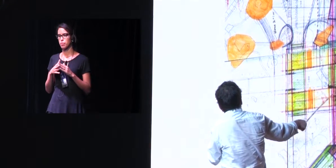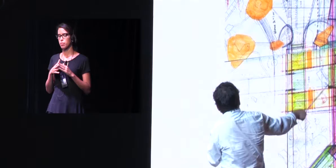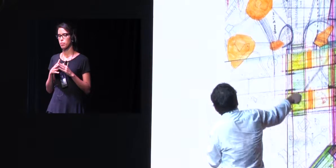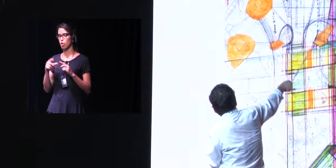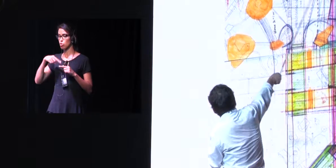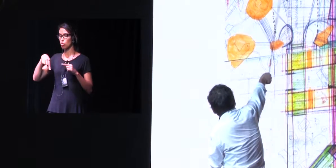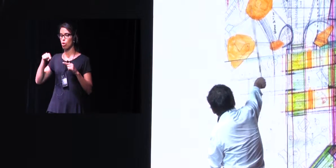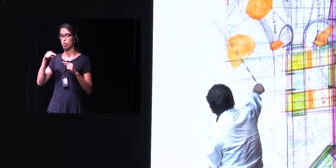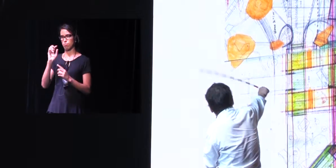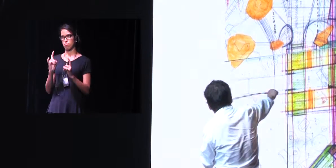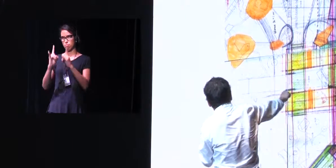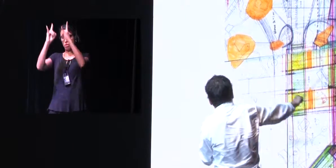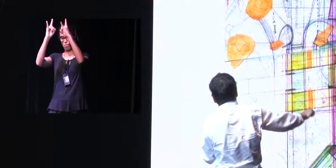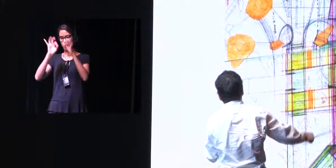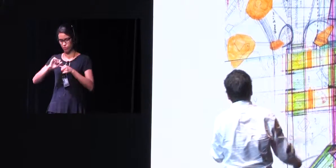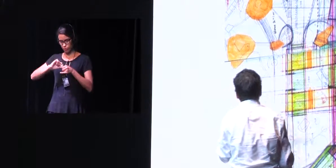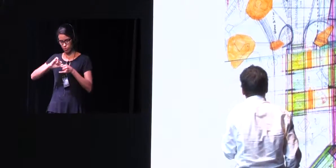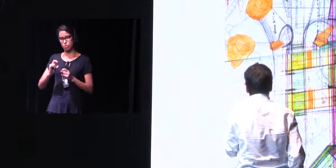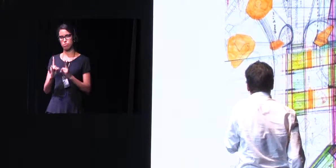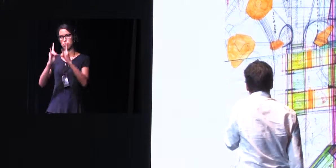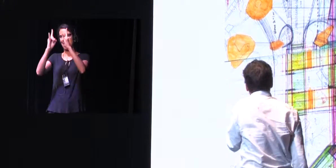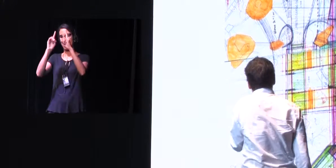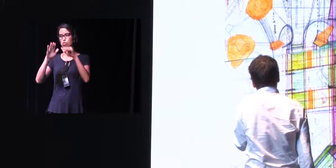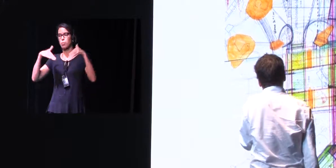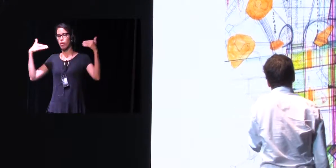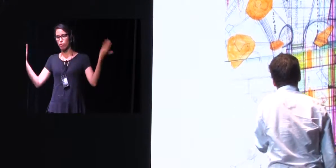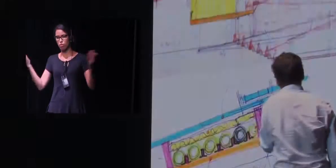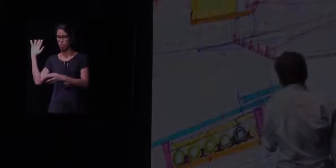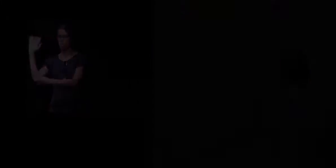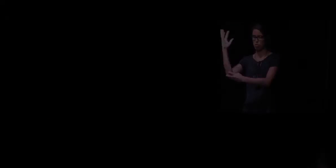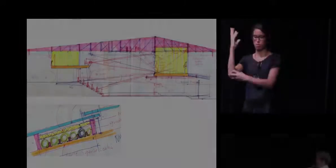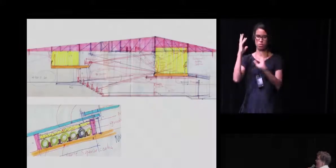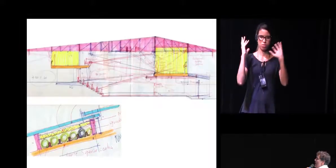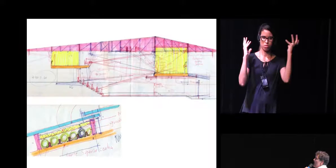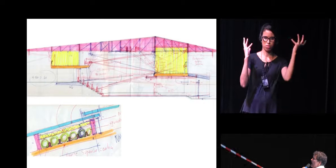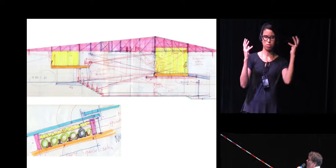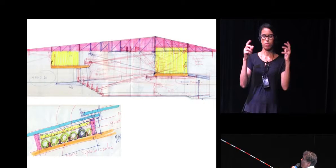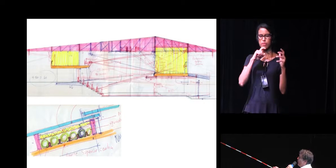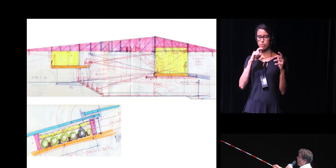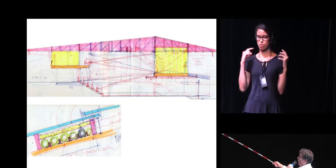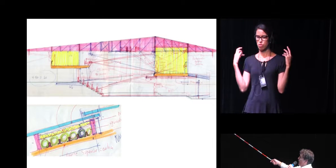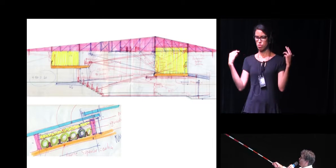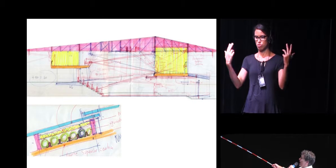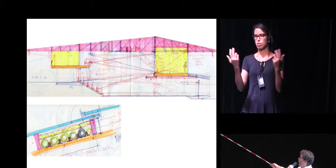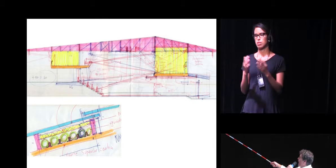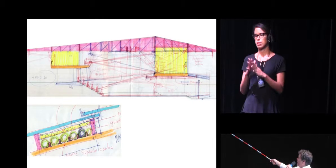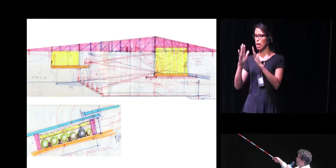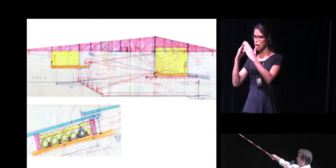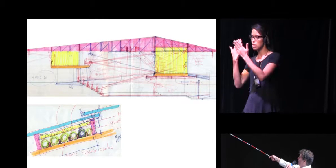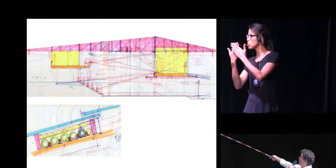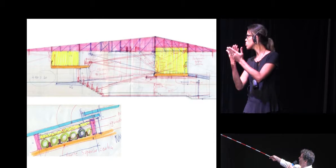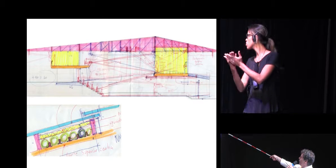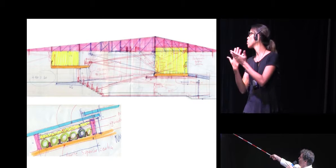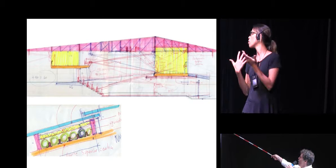pedia nas aulas e fizemos a paisagem em torno. E, novamente, o que mostravam no colégio,